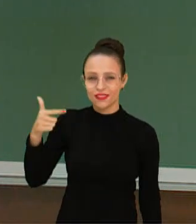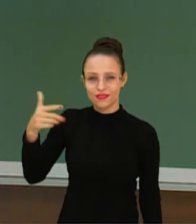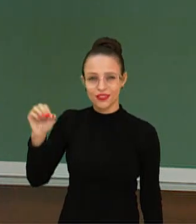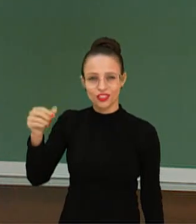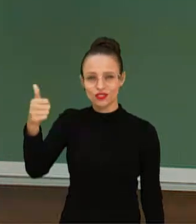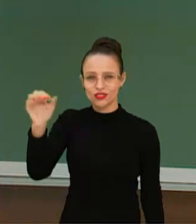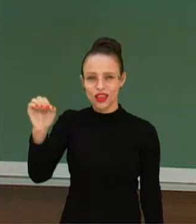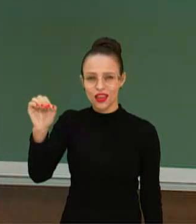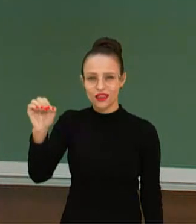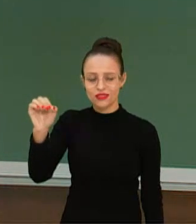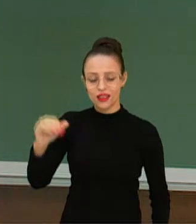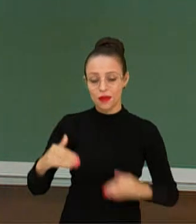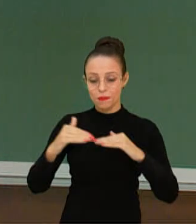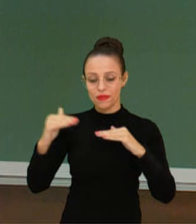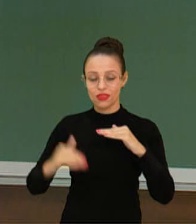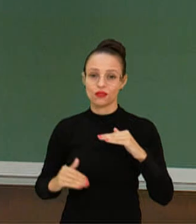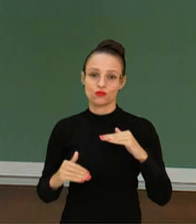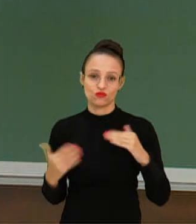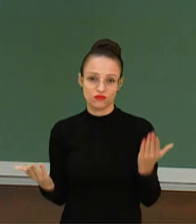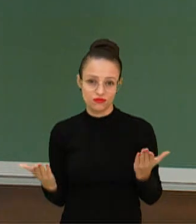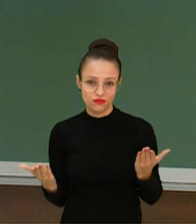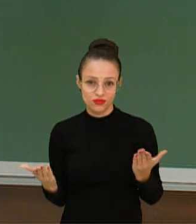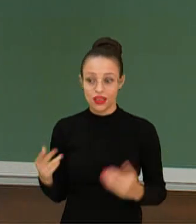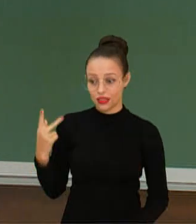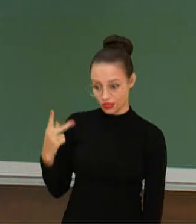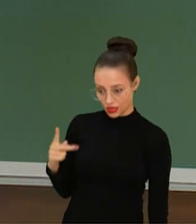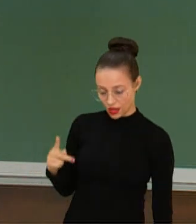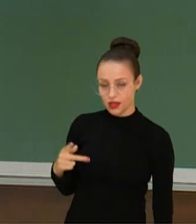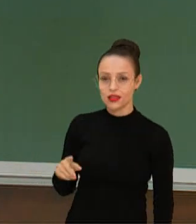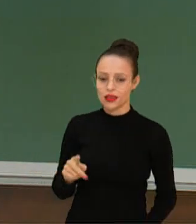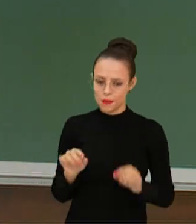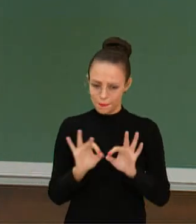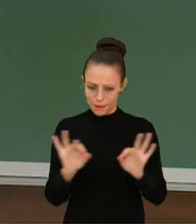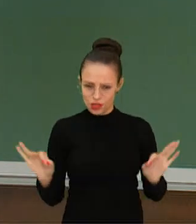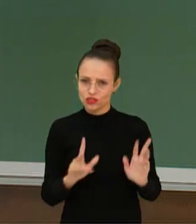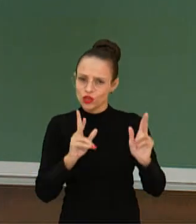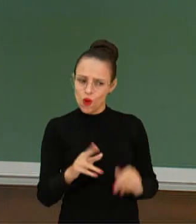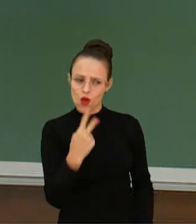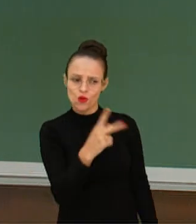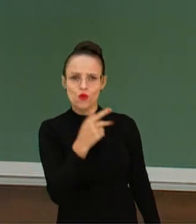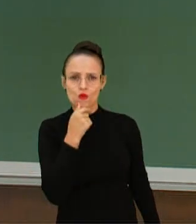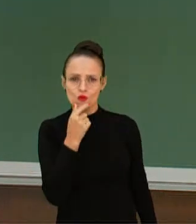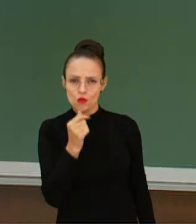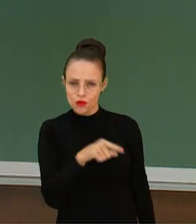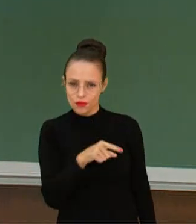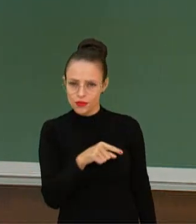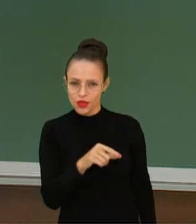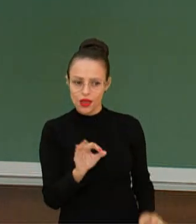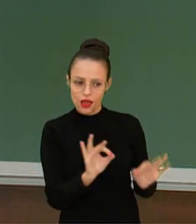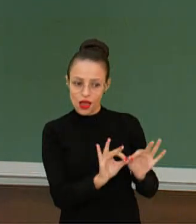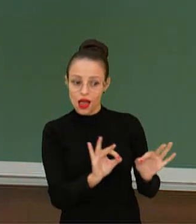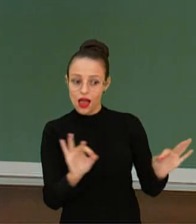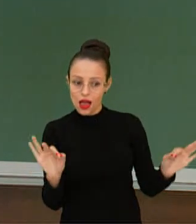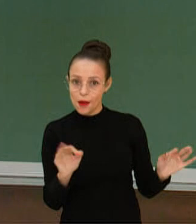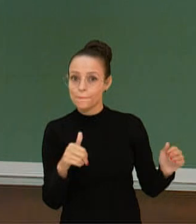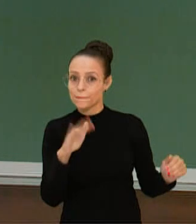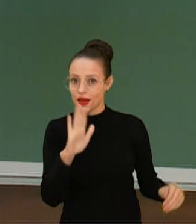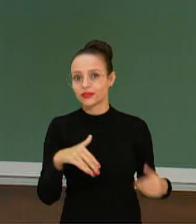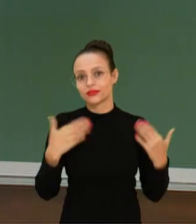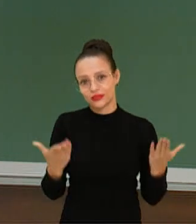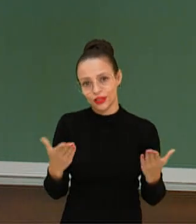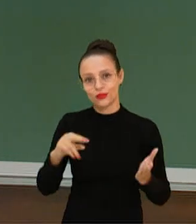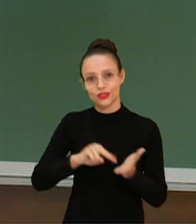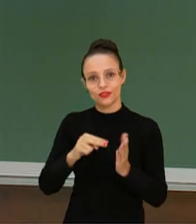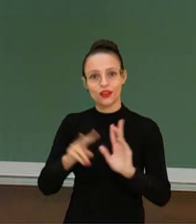A e B é 10 e 20 mil litros. Se a piscina dele tem as mesmas medidas da piscina de Pedro, e aumentou o comprimento, então ela vai ter um